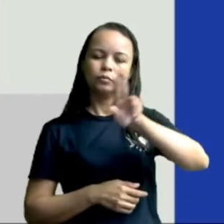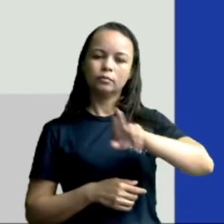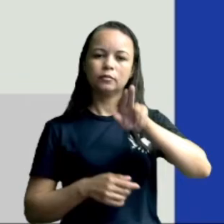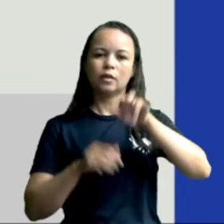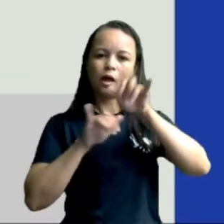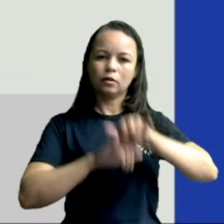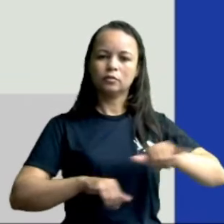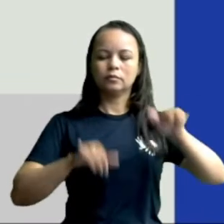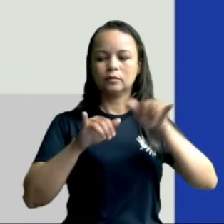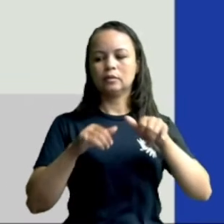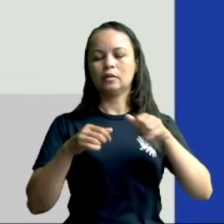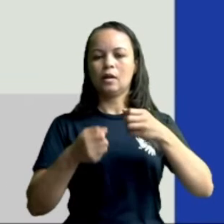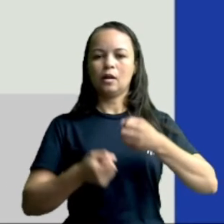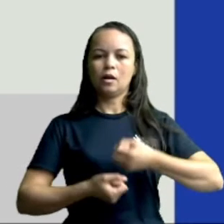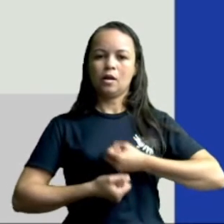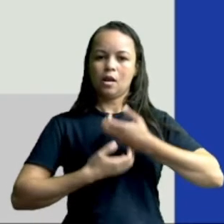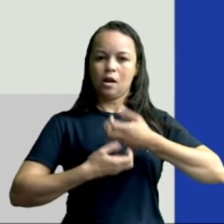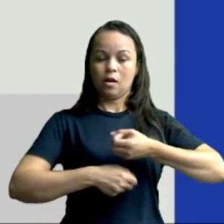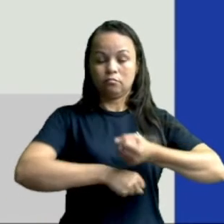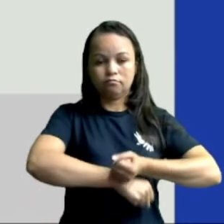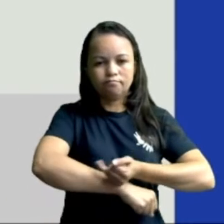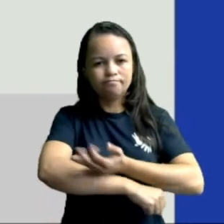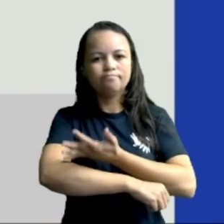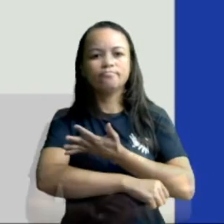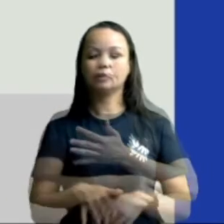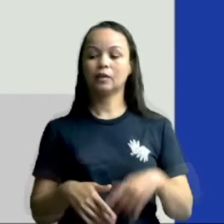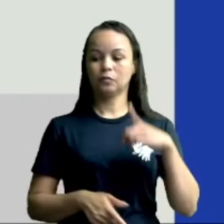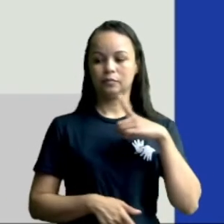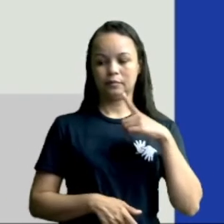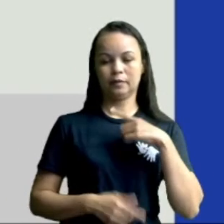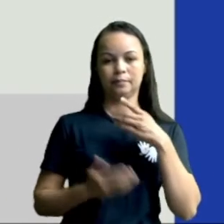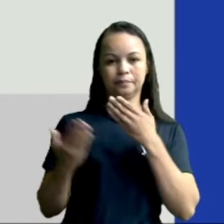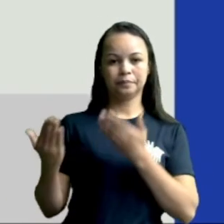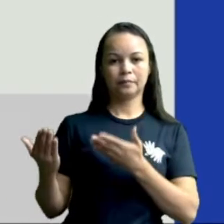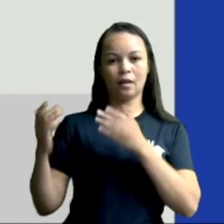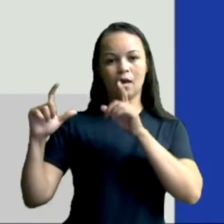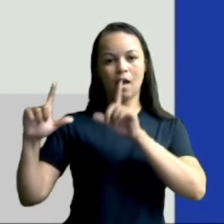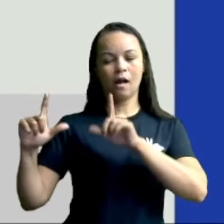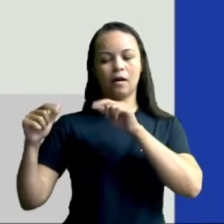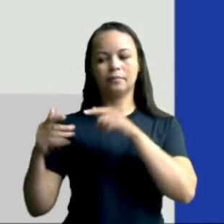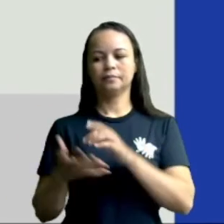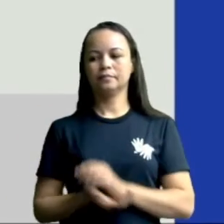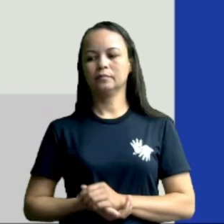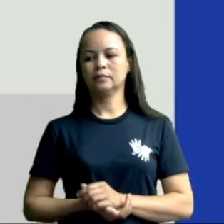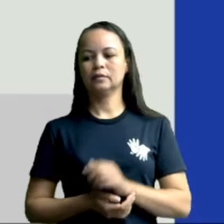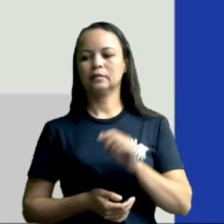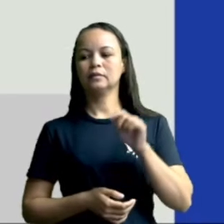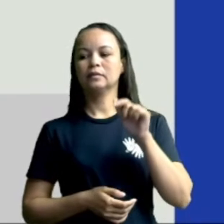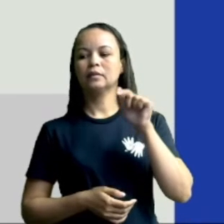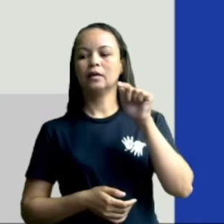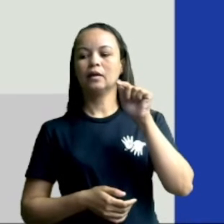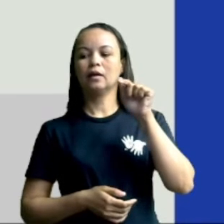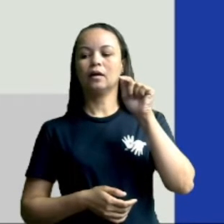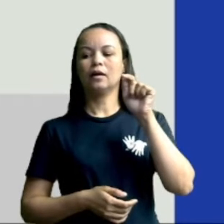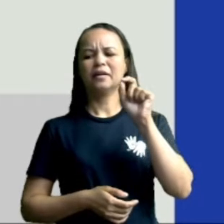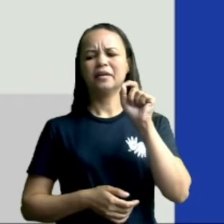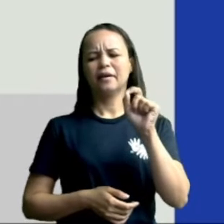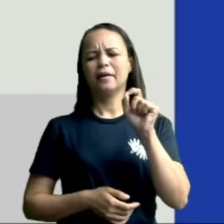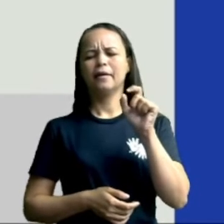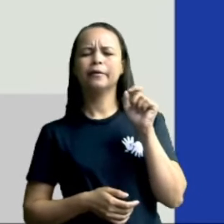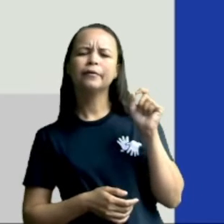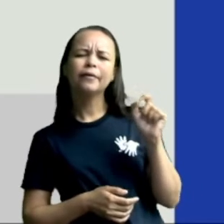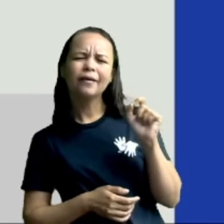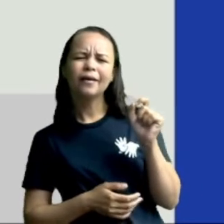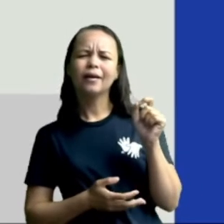perguntas e emoções. Então, a gente tem aí que, quem, quanto,